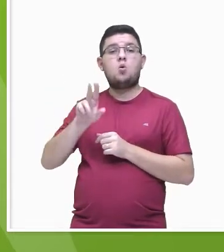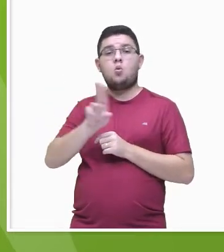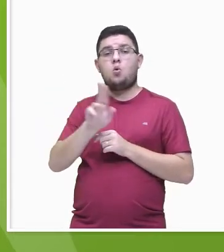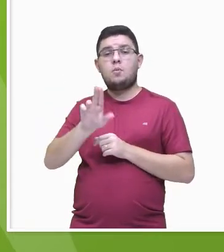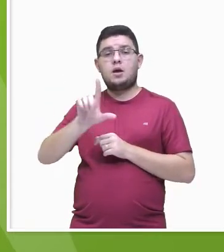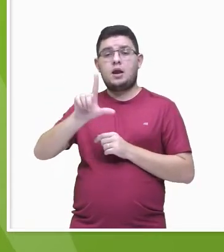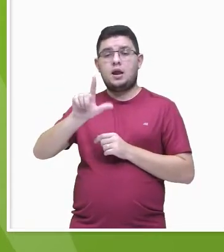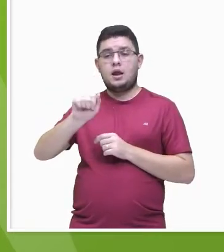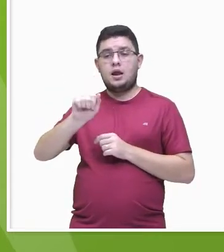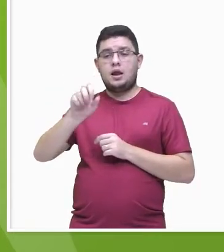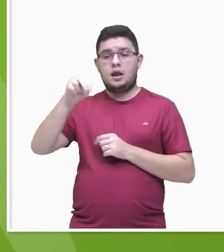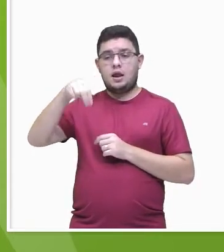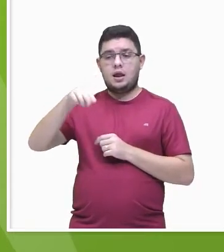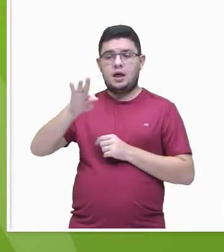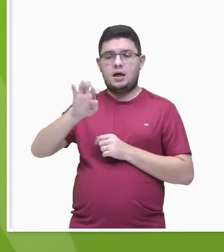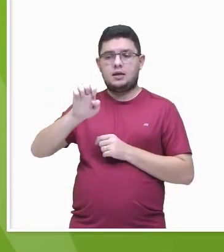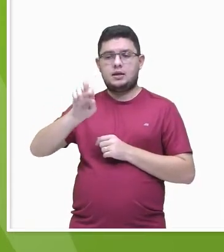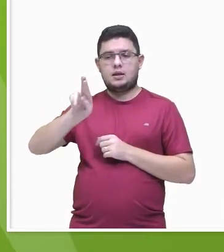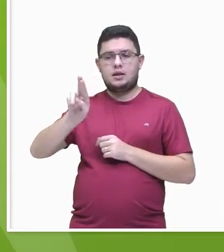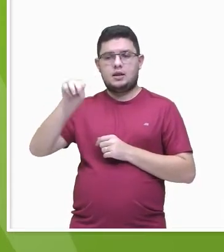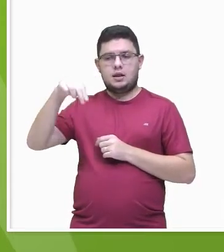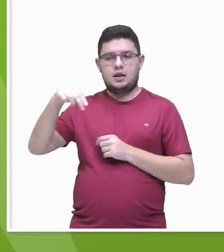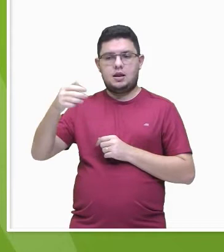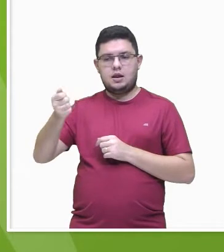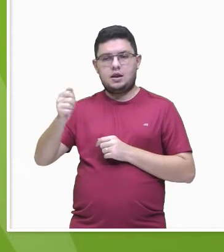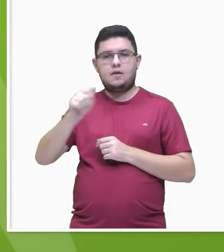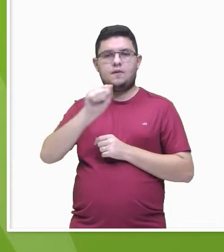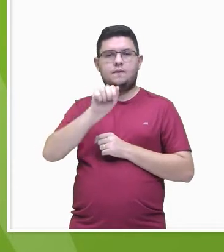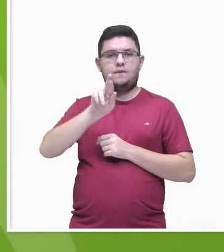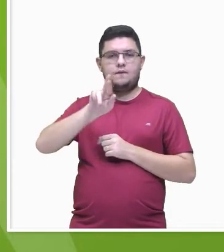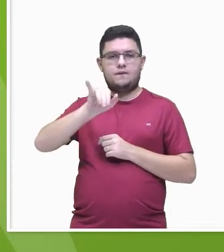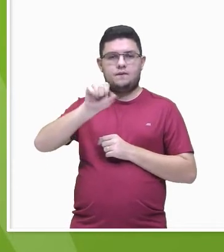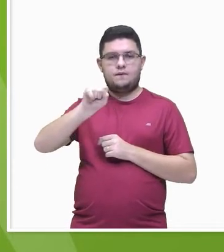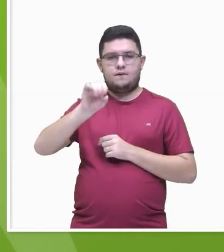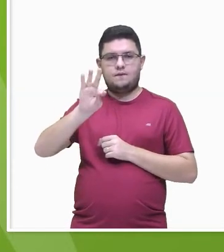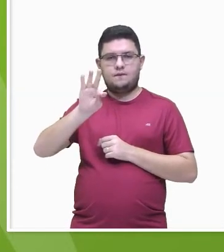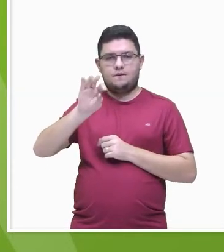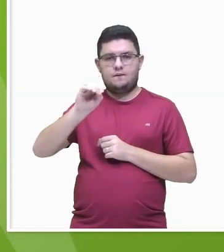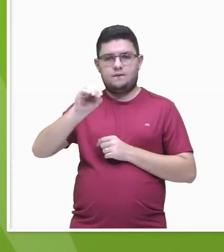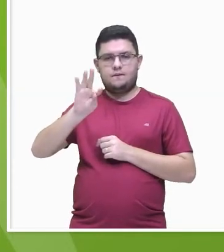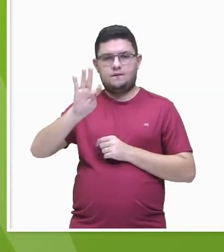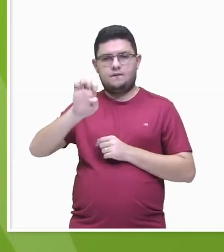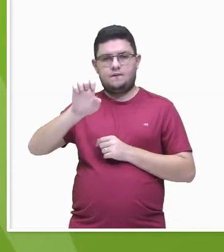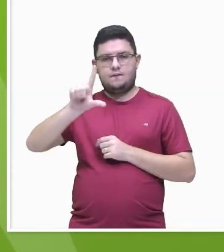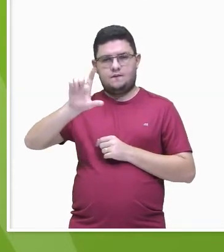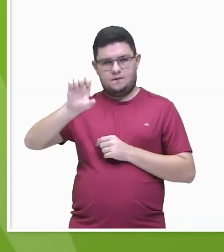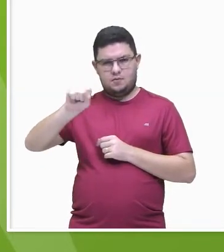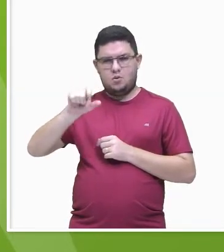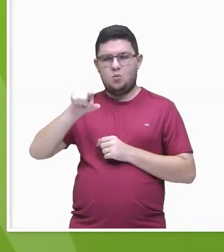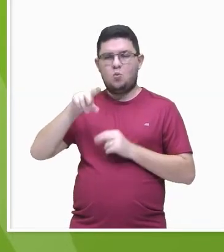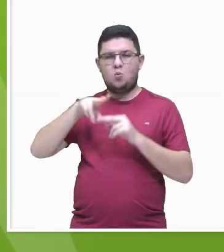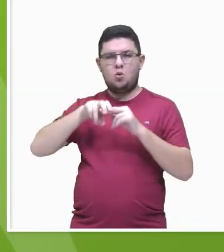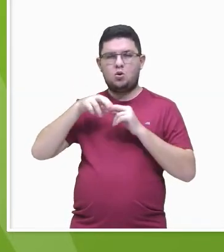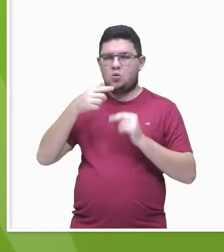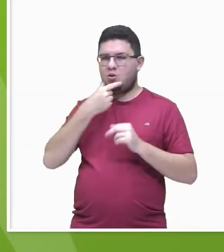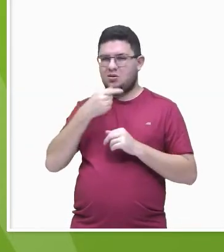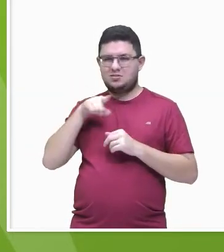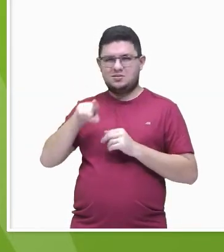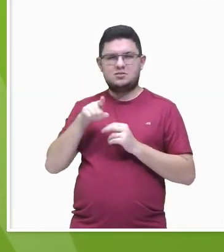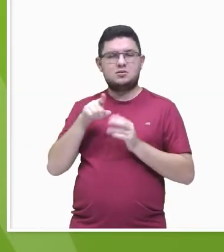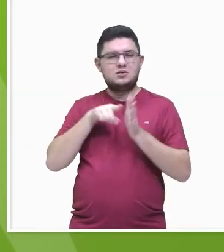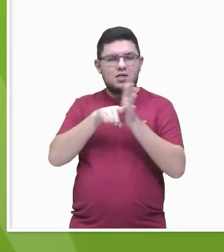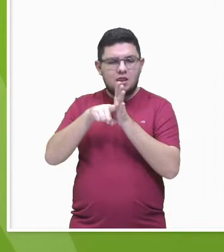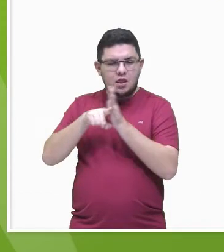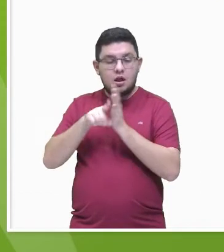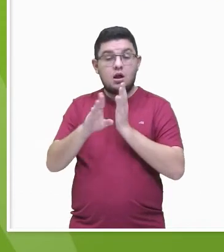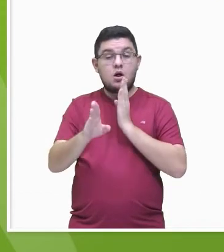foi o cientista ali que descobriu que próximo à boca dos ouriços, eles vão ter esses dentes, né, que vão